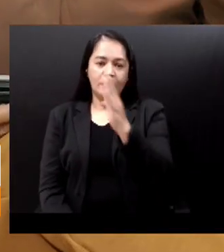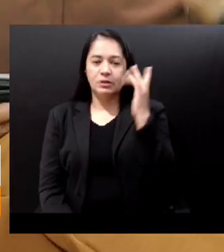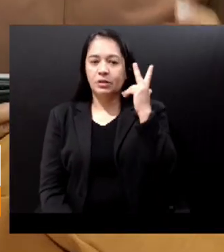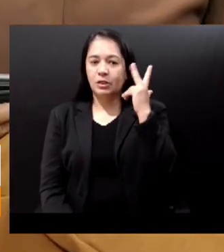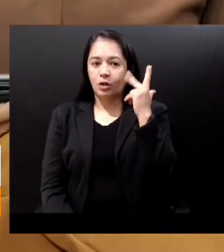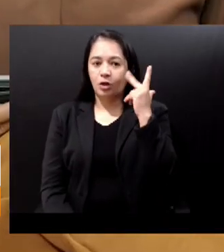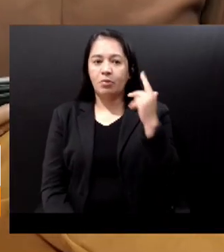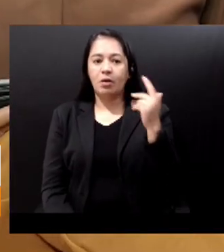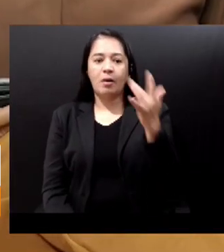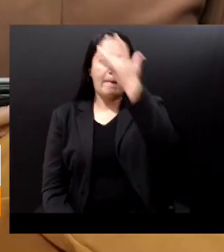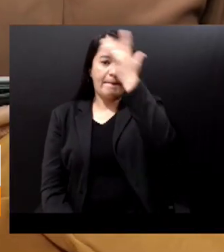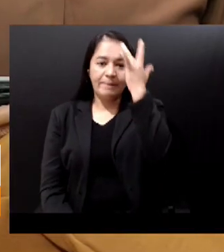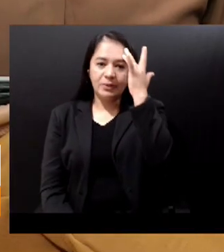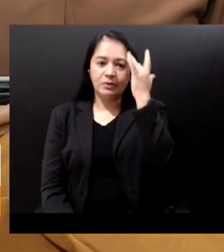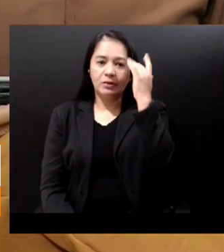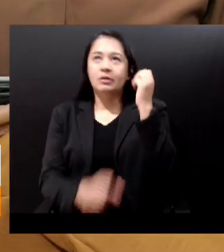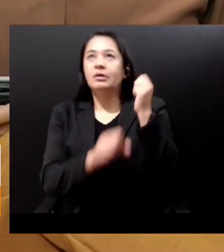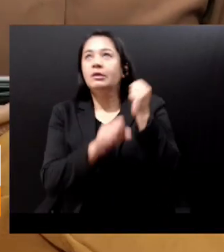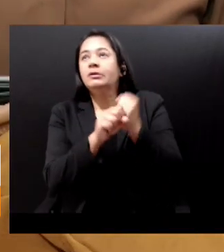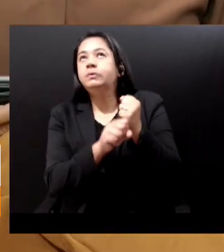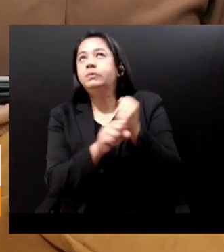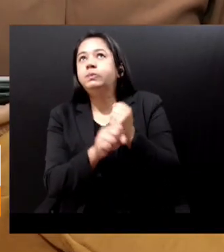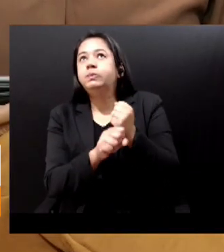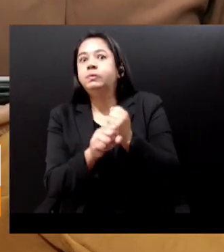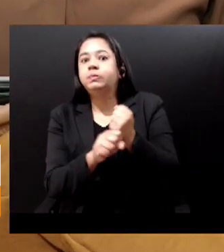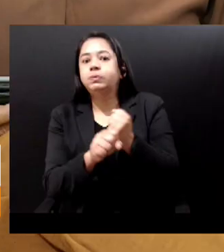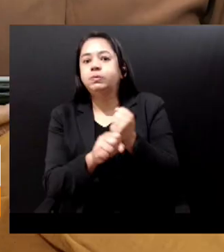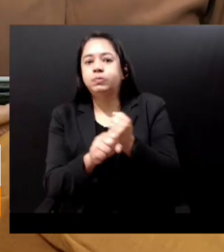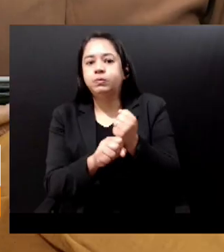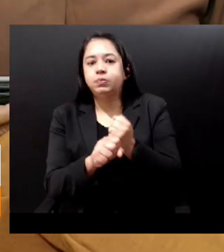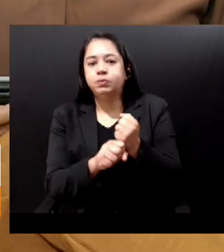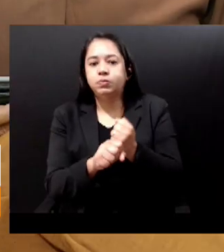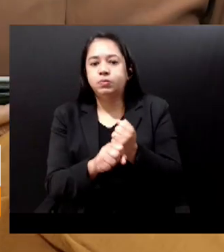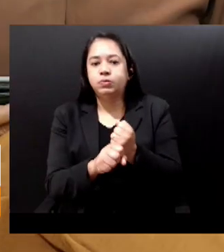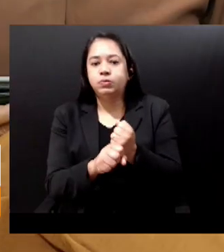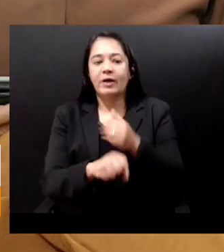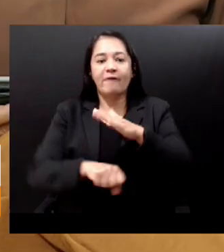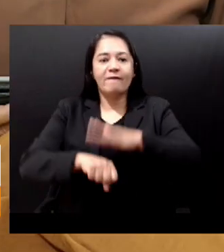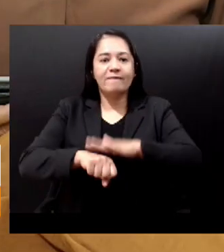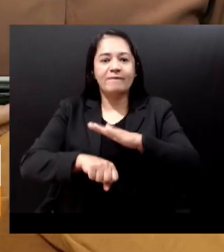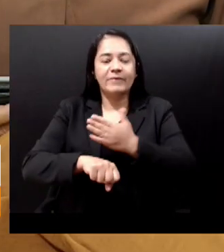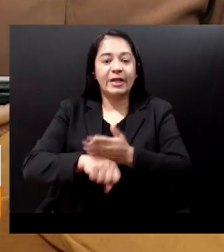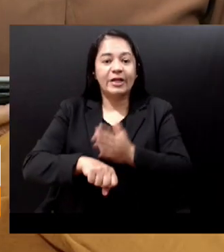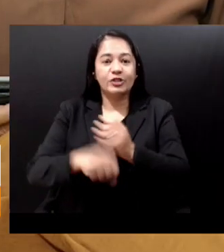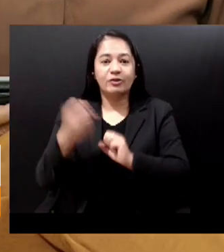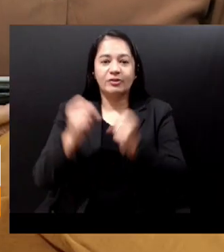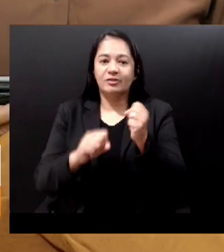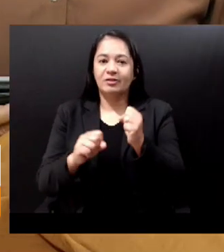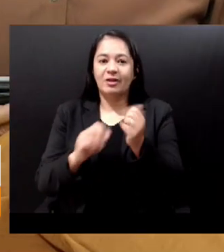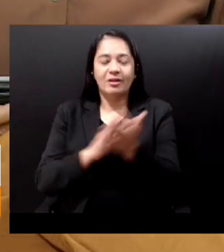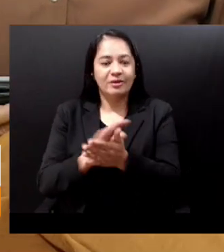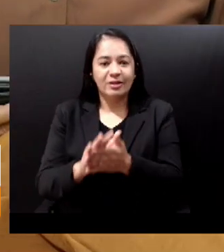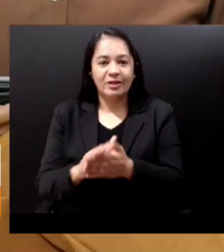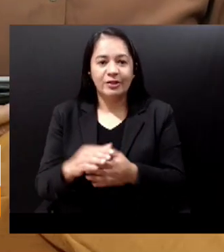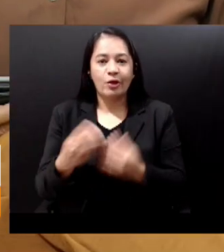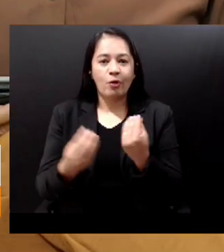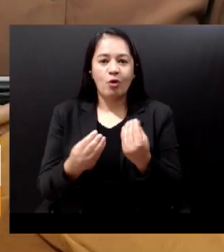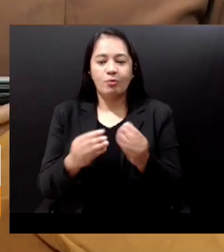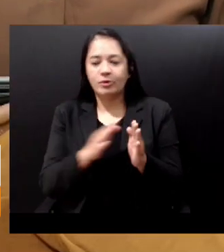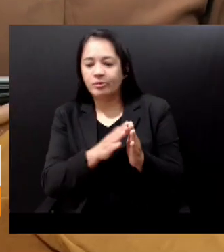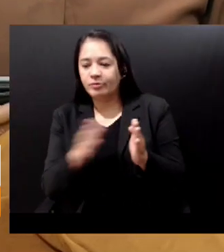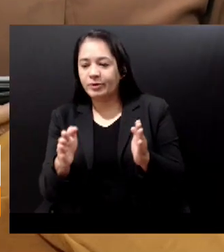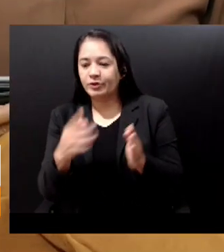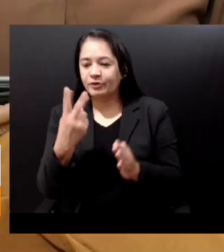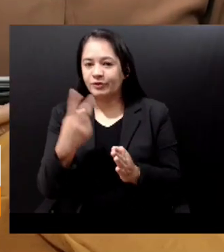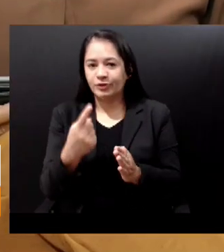anos e décadas sem fazer isso, e 21 dias a gente não consegue quebrar um ciclo de sedentarismo. Então seria uma coisa um